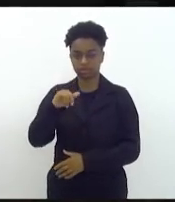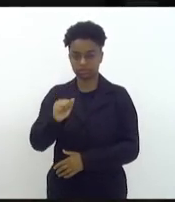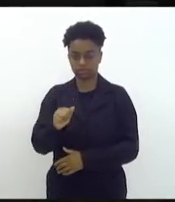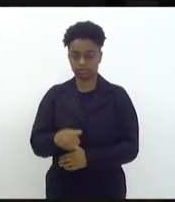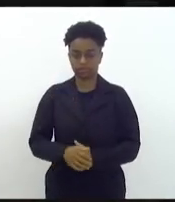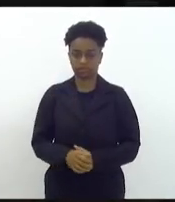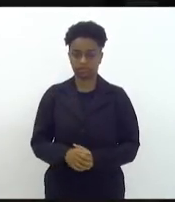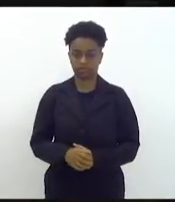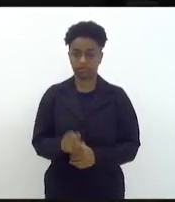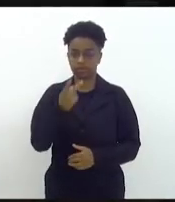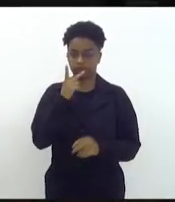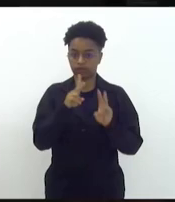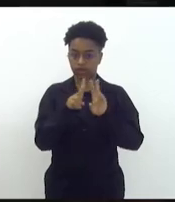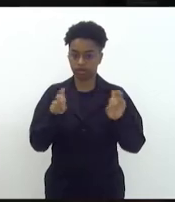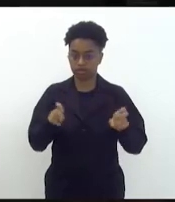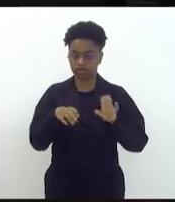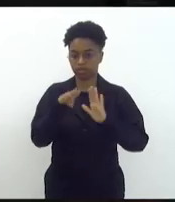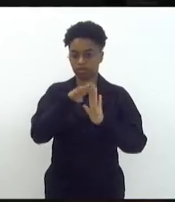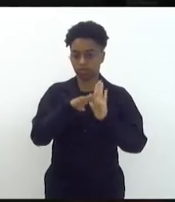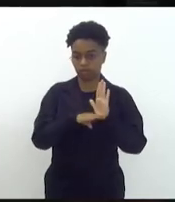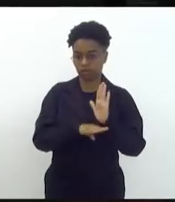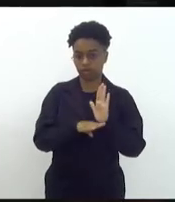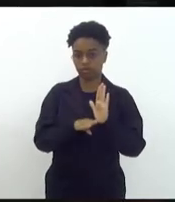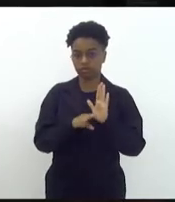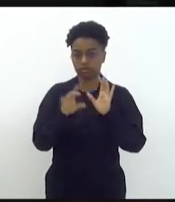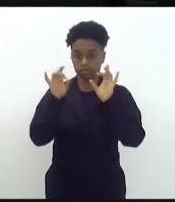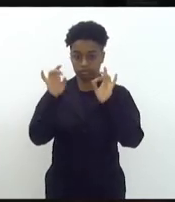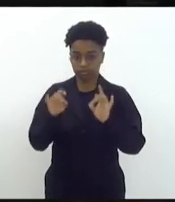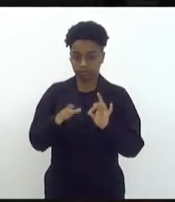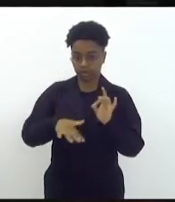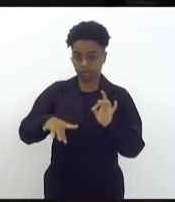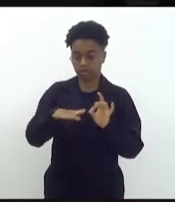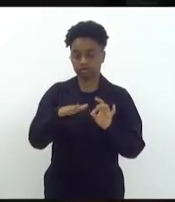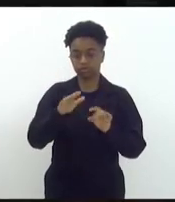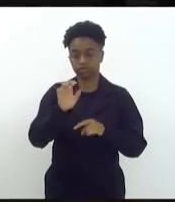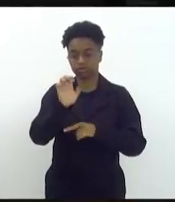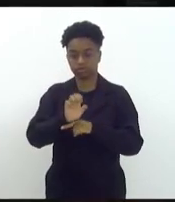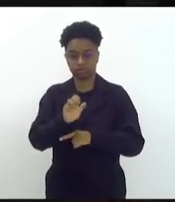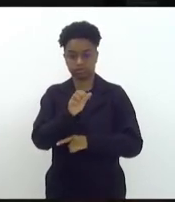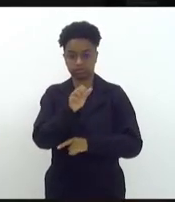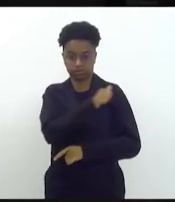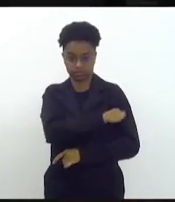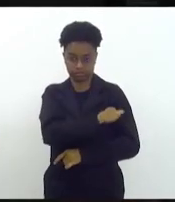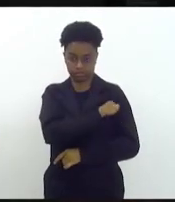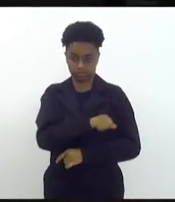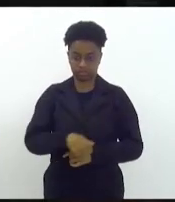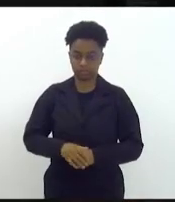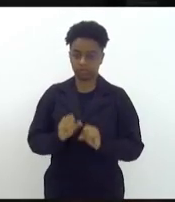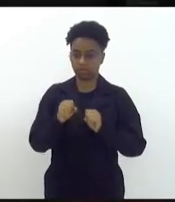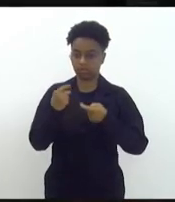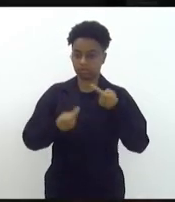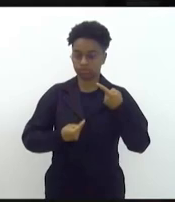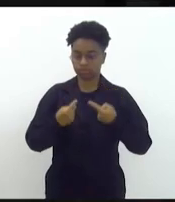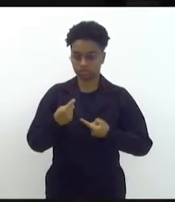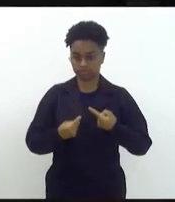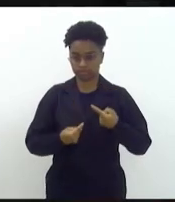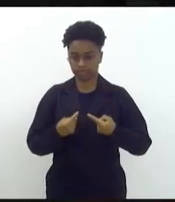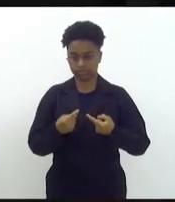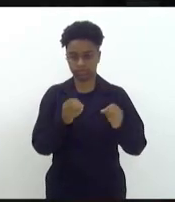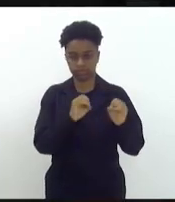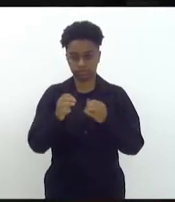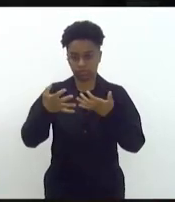que dispõe sobre o programa especiativo no âmbito do Estado do Rio de Janeiro em discussão